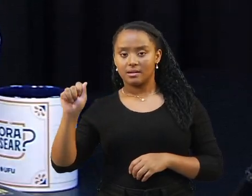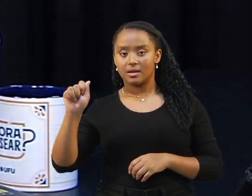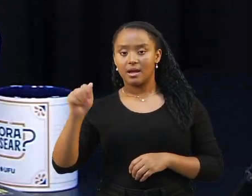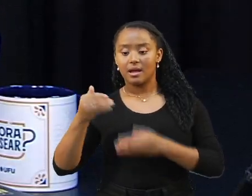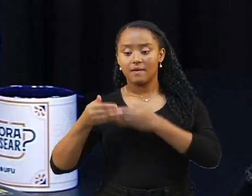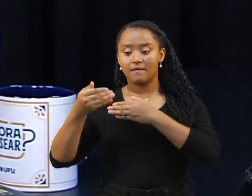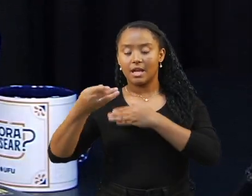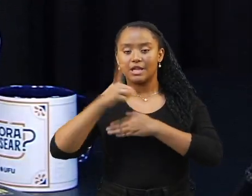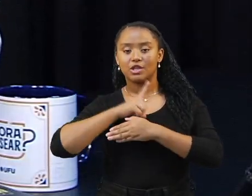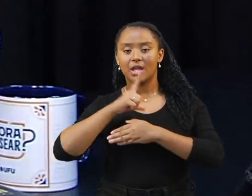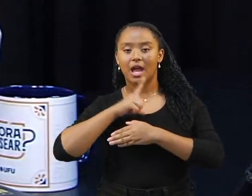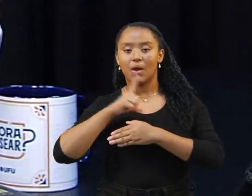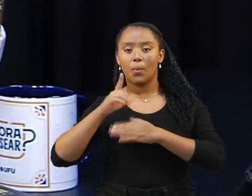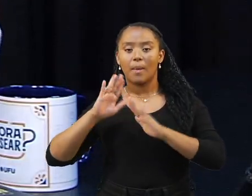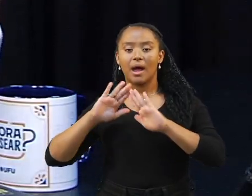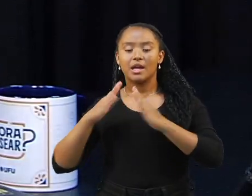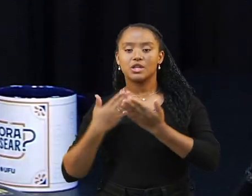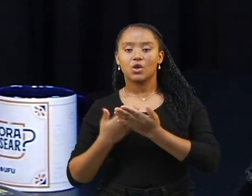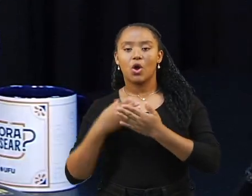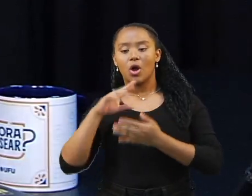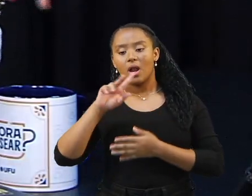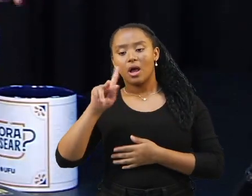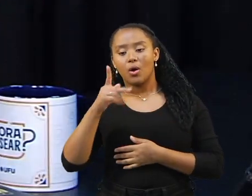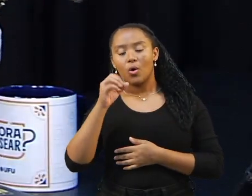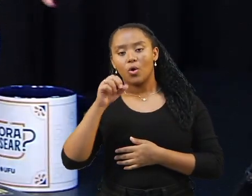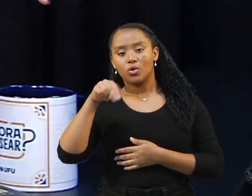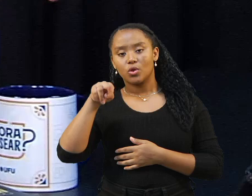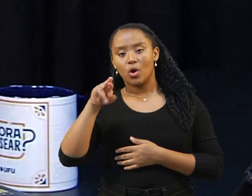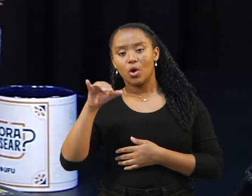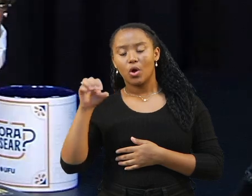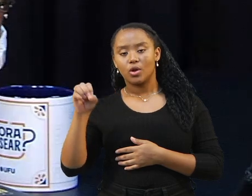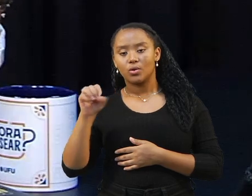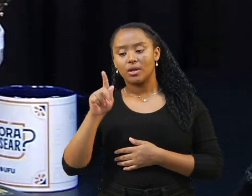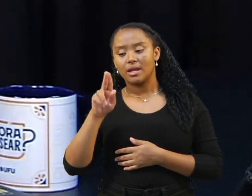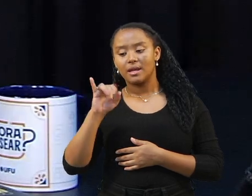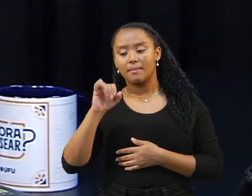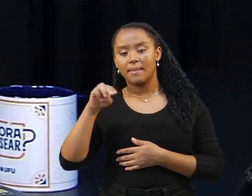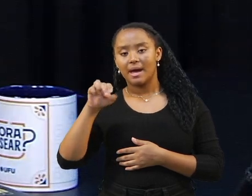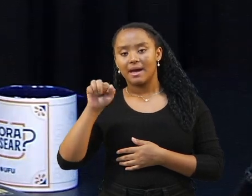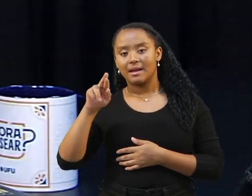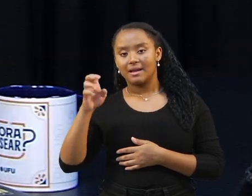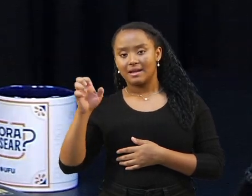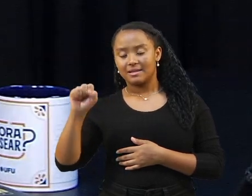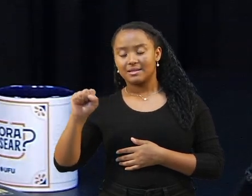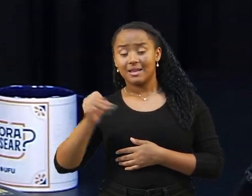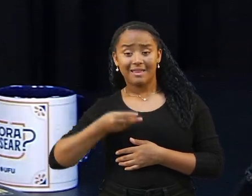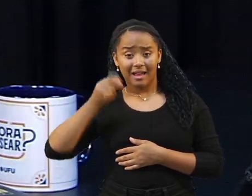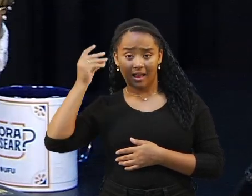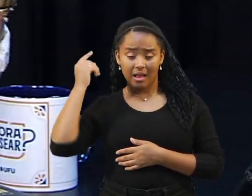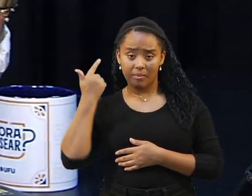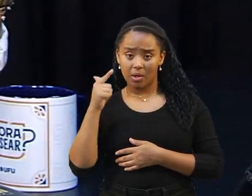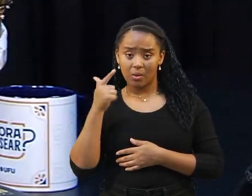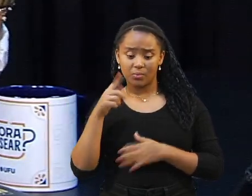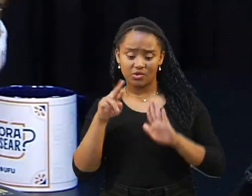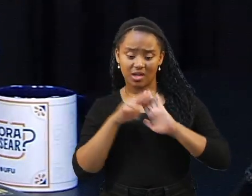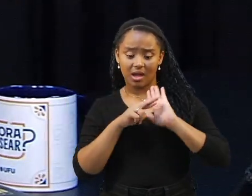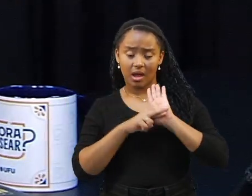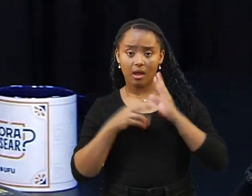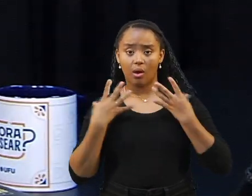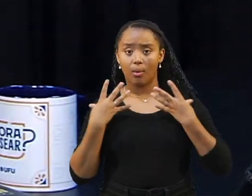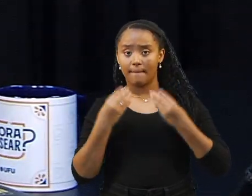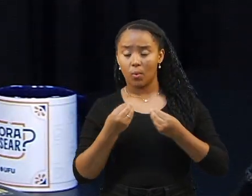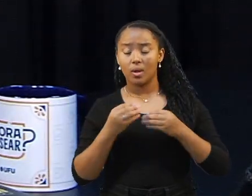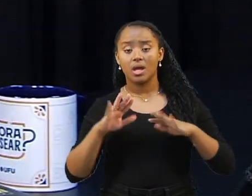Honório Guimarães. E naquela época não tinha muitas regras, né? E aí a diretora sempre